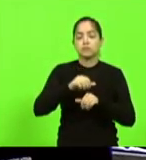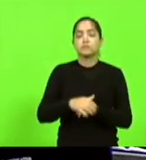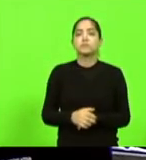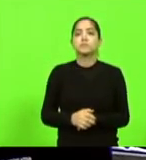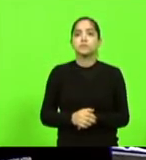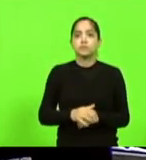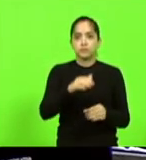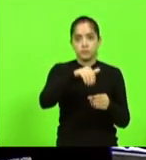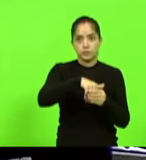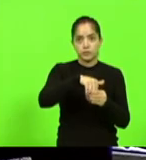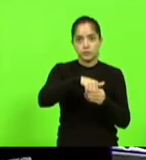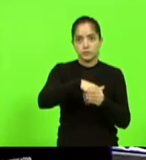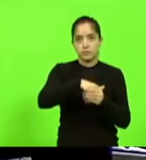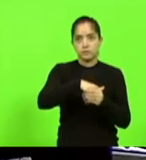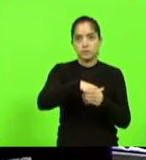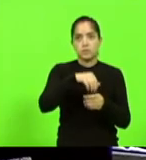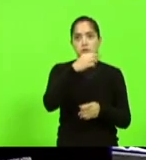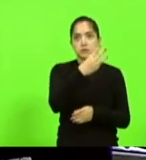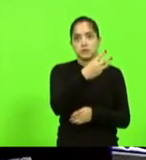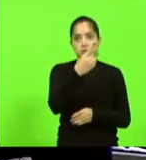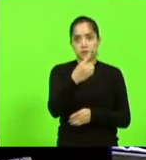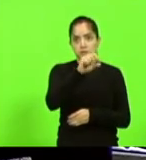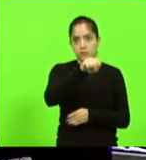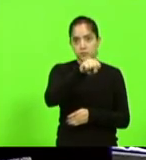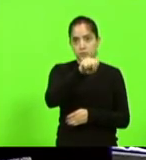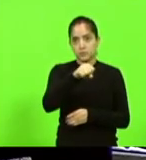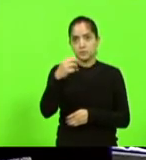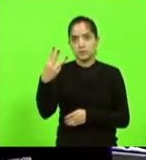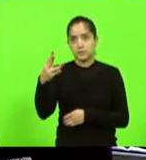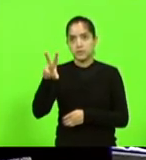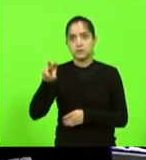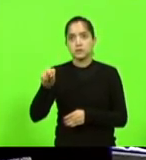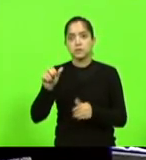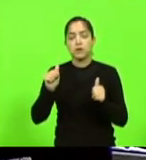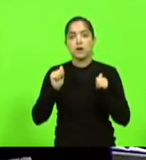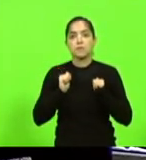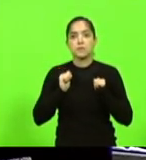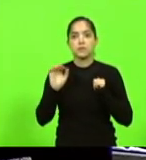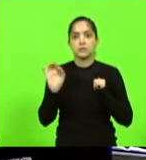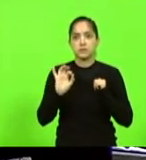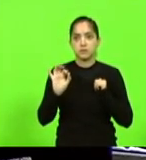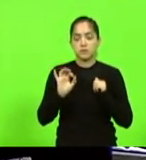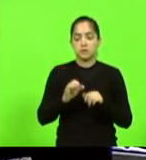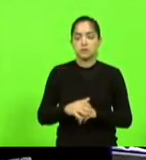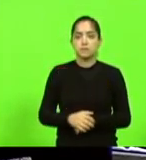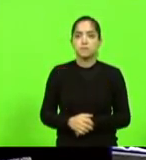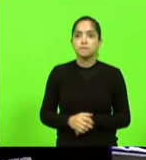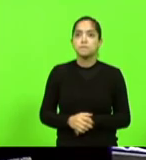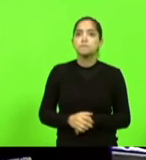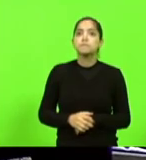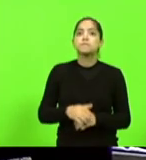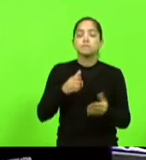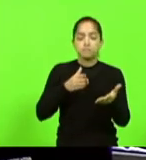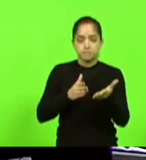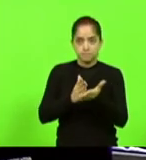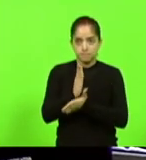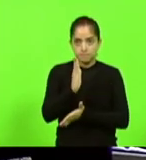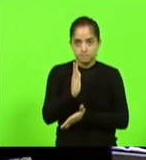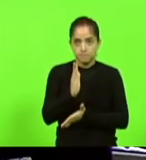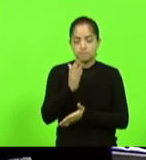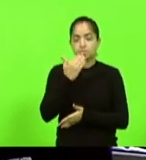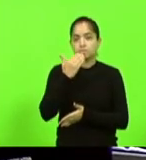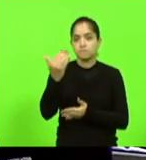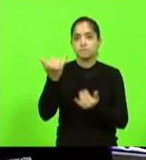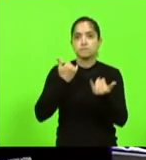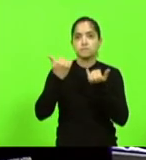seguinte votação: 31 votos sim, 3 não e nenhuma abstenção. Foram aprovados os pedidos